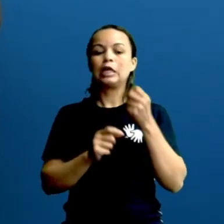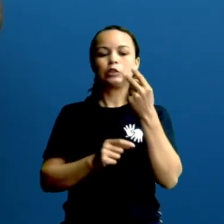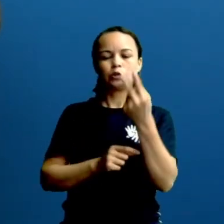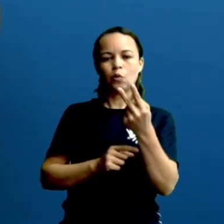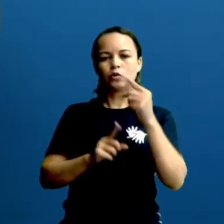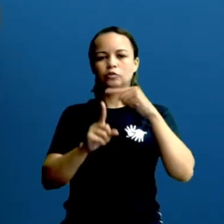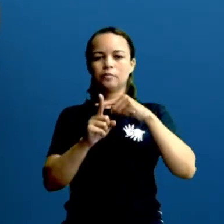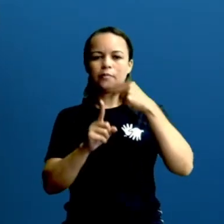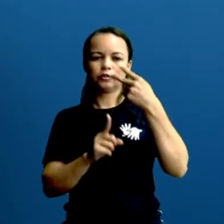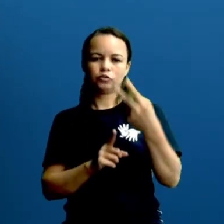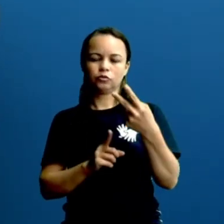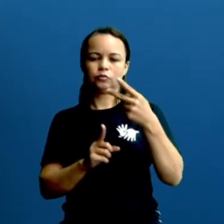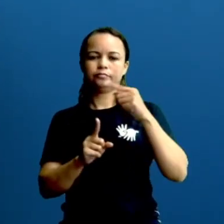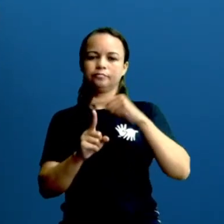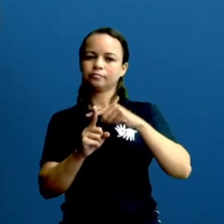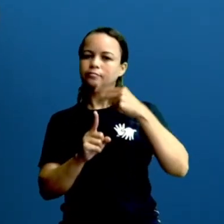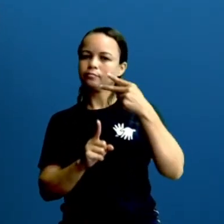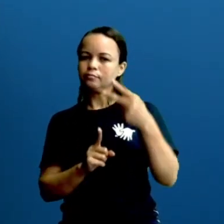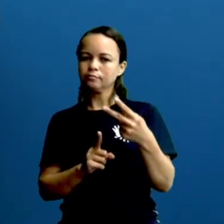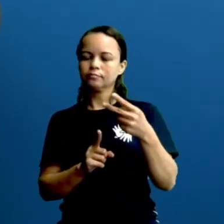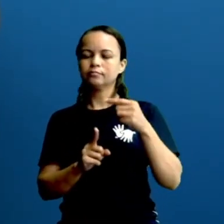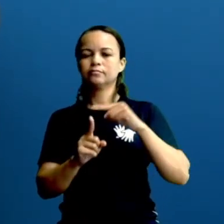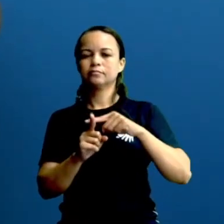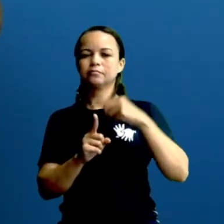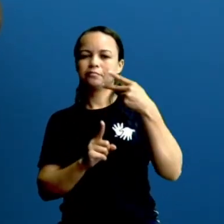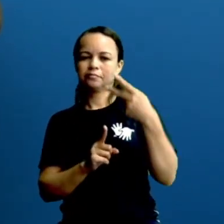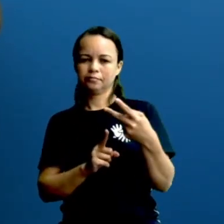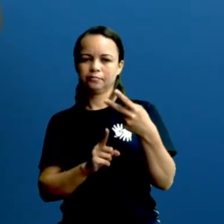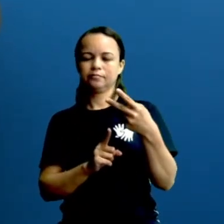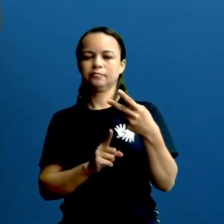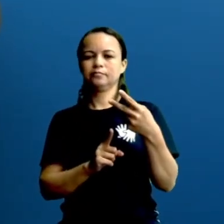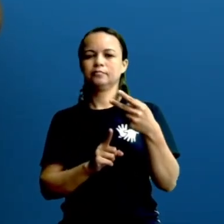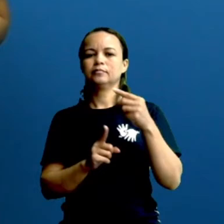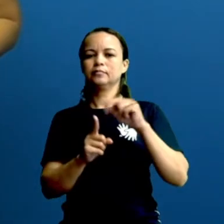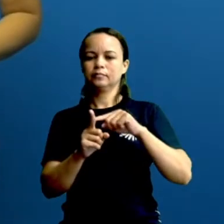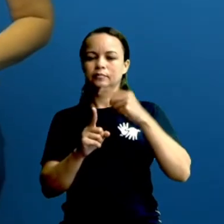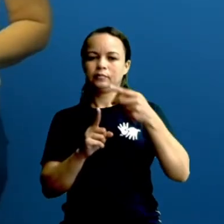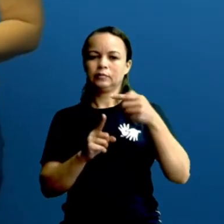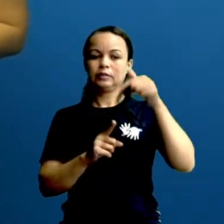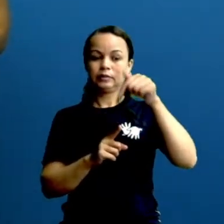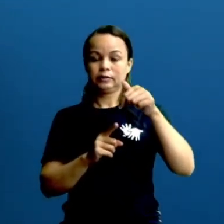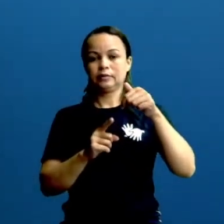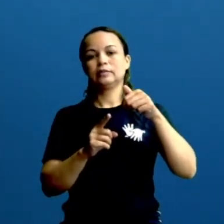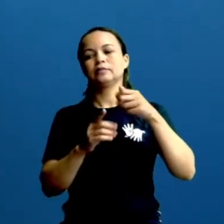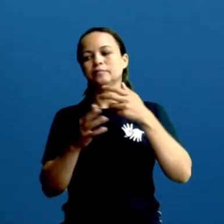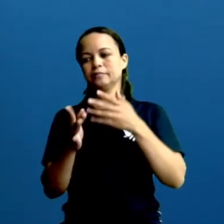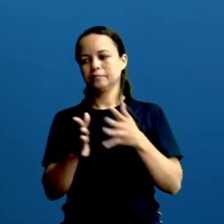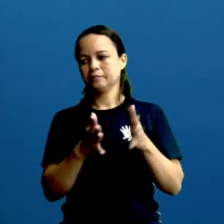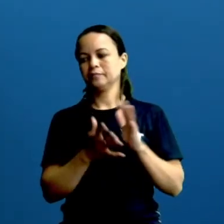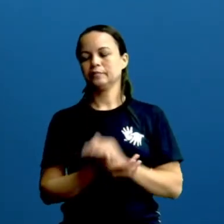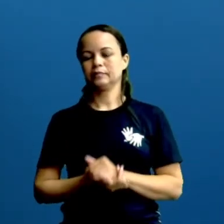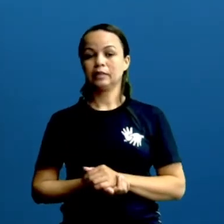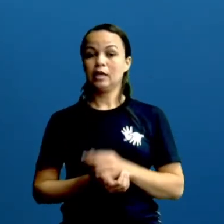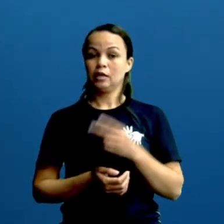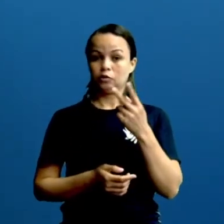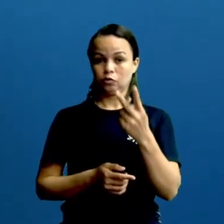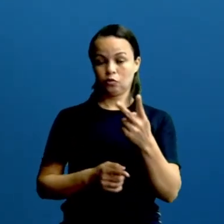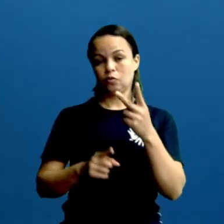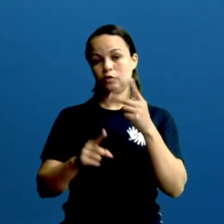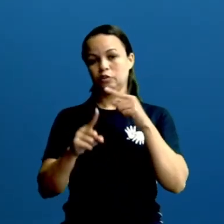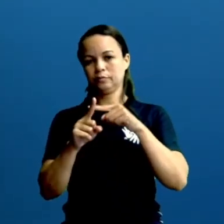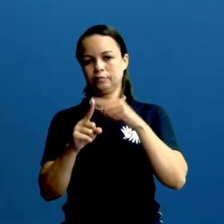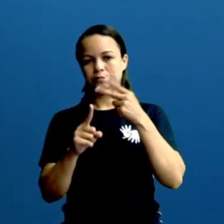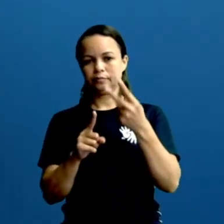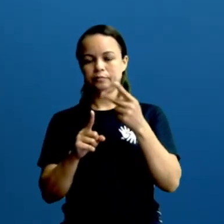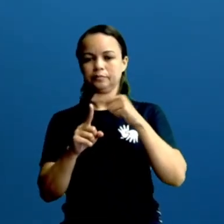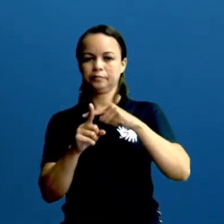2 mais 2 mais 2 mais 2, 7 vezes, ó, gente. 2, mais